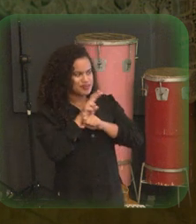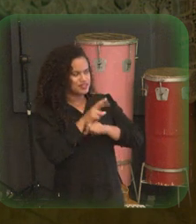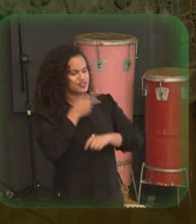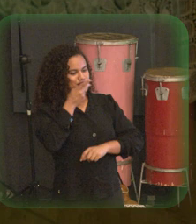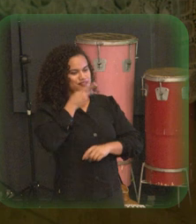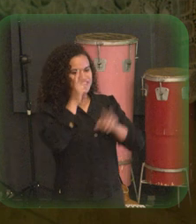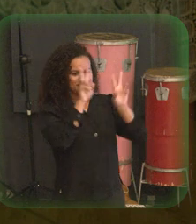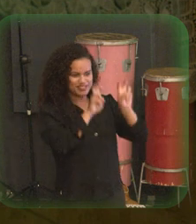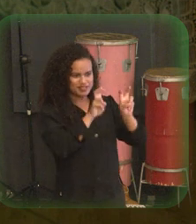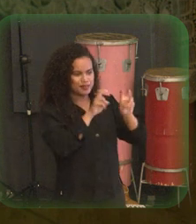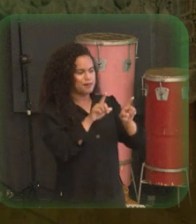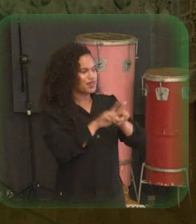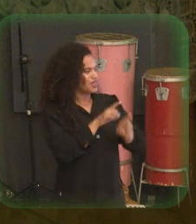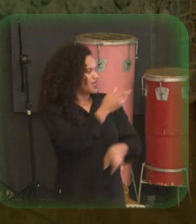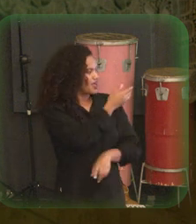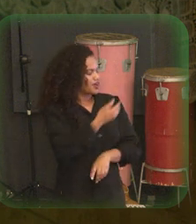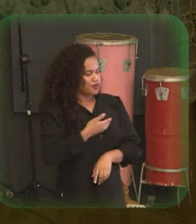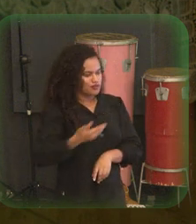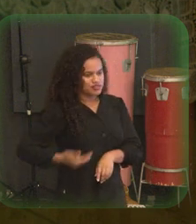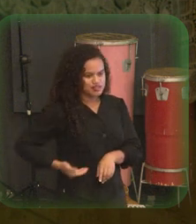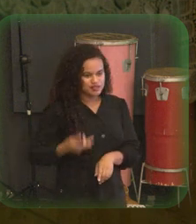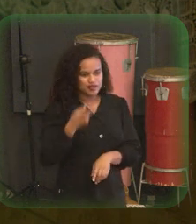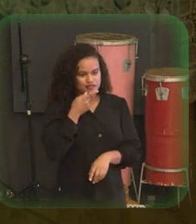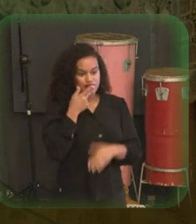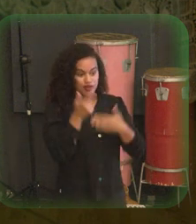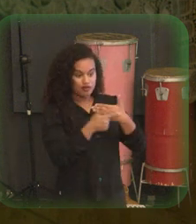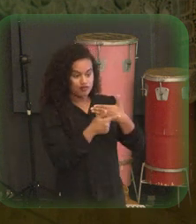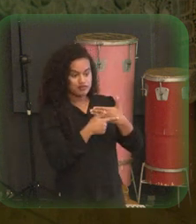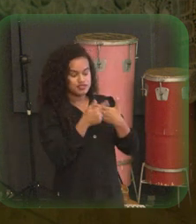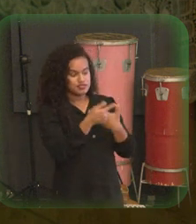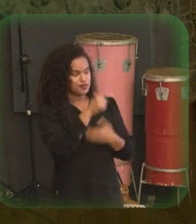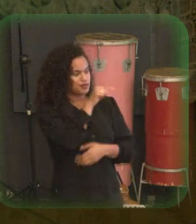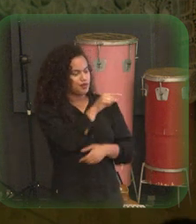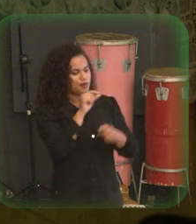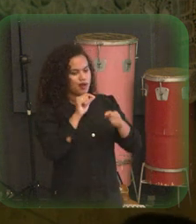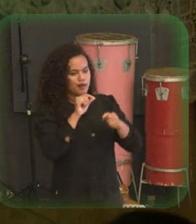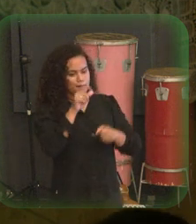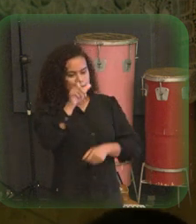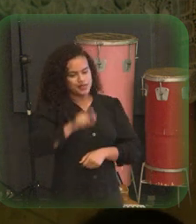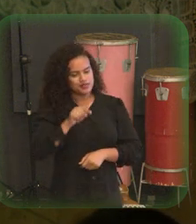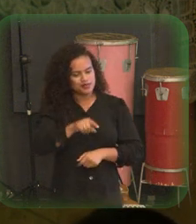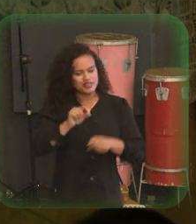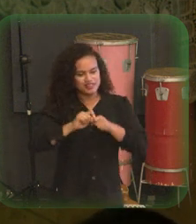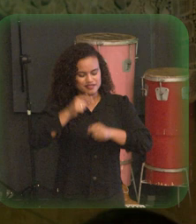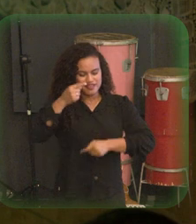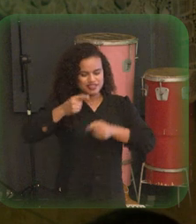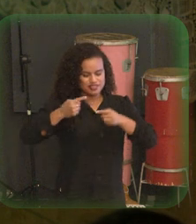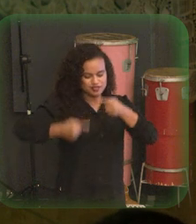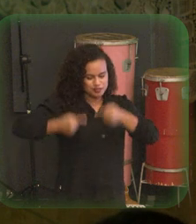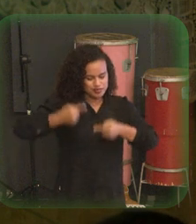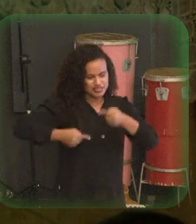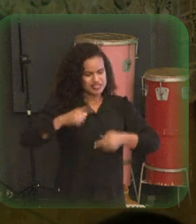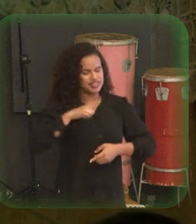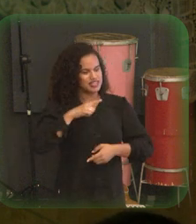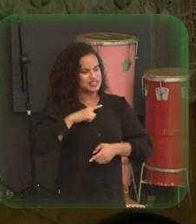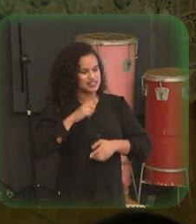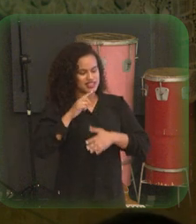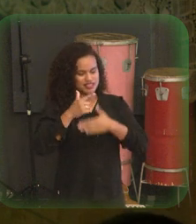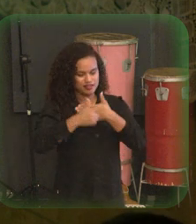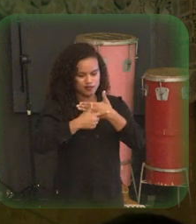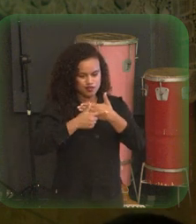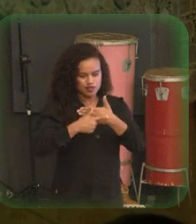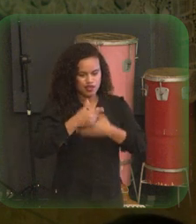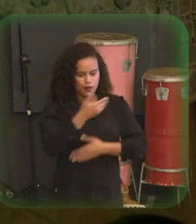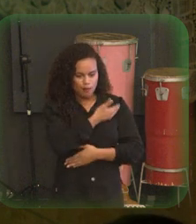que disse a governadora sobre o papel de alguém que faz política, de alguém que exerce uma função pública, que é o nosso